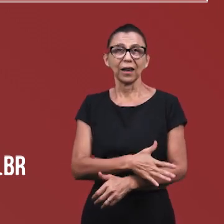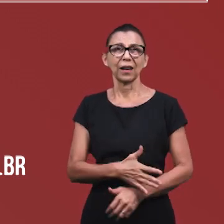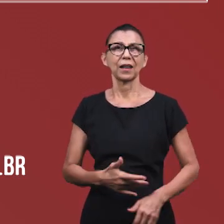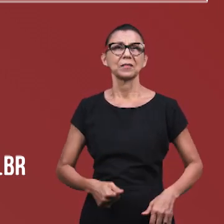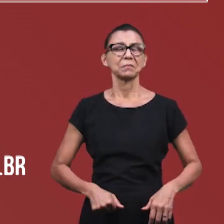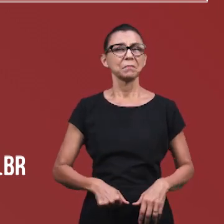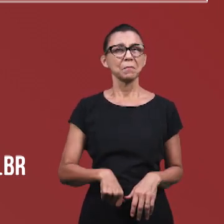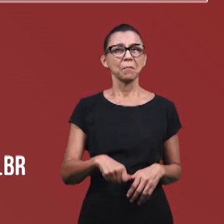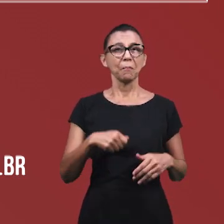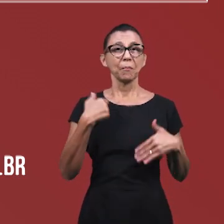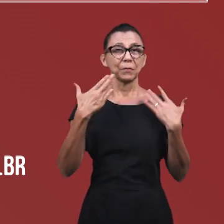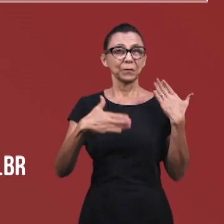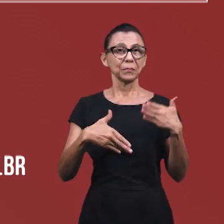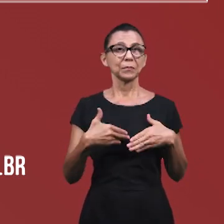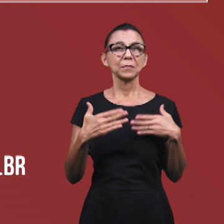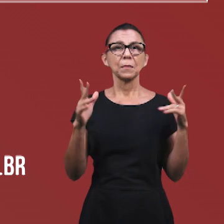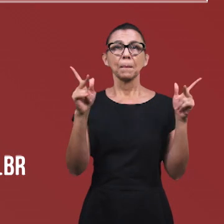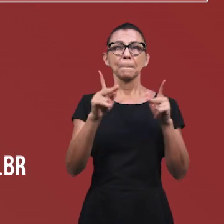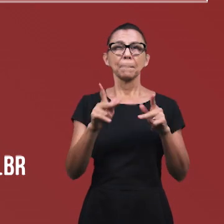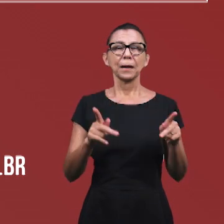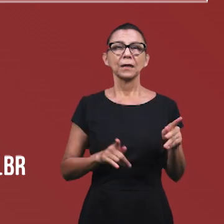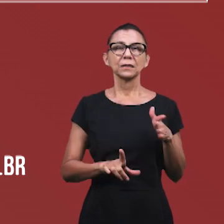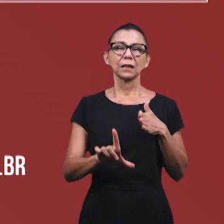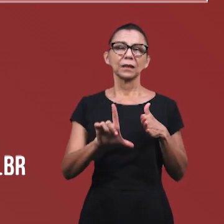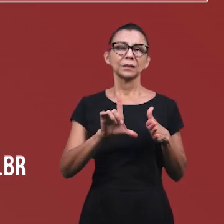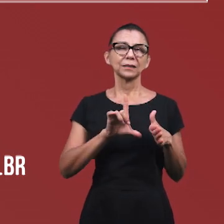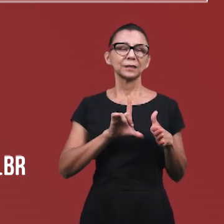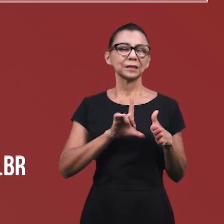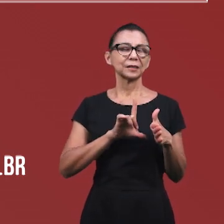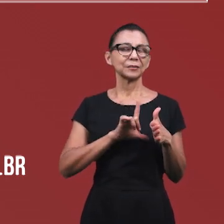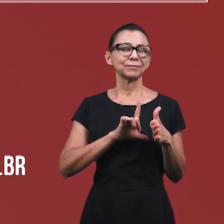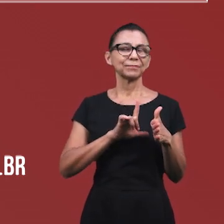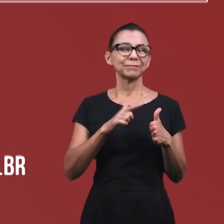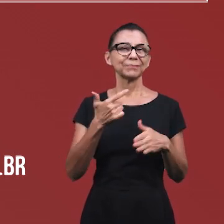nem alegria, até que o